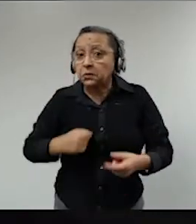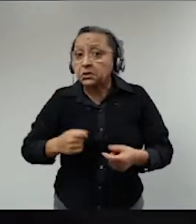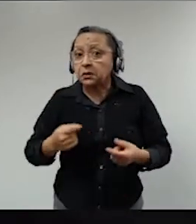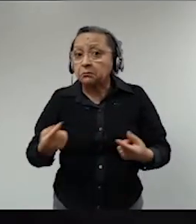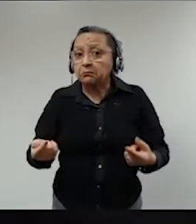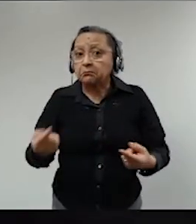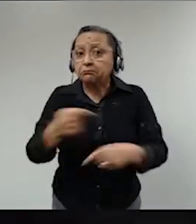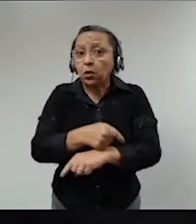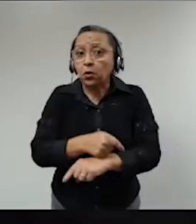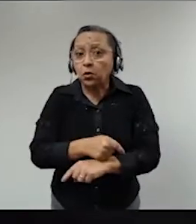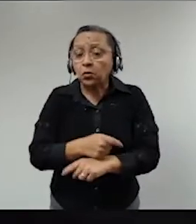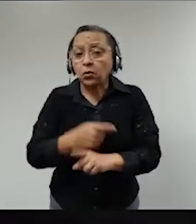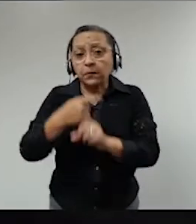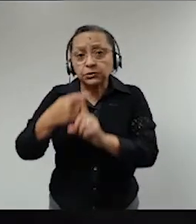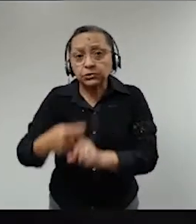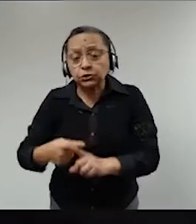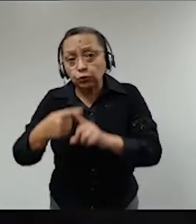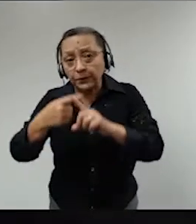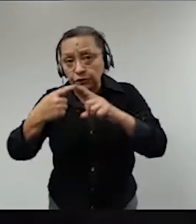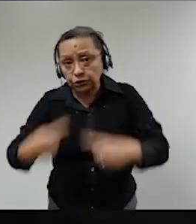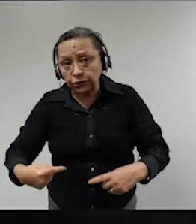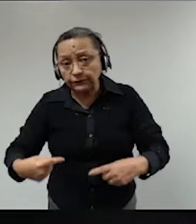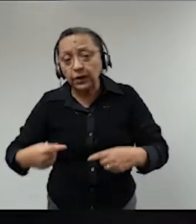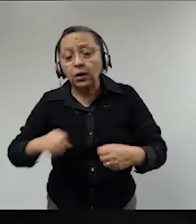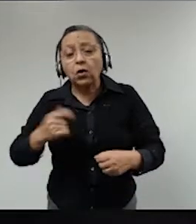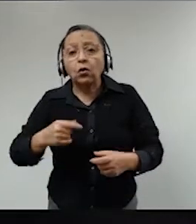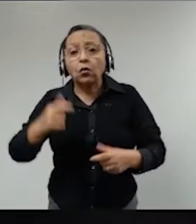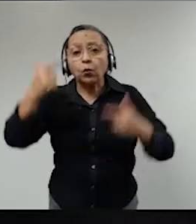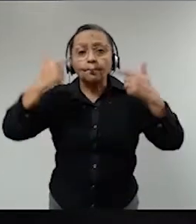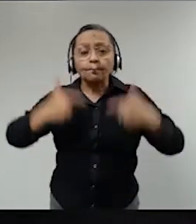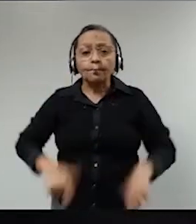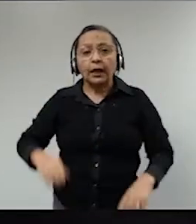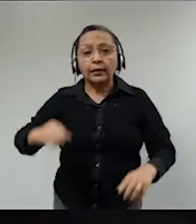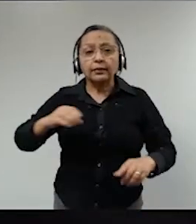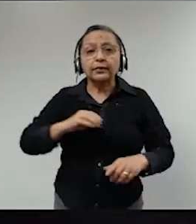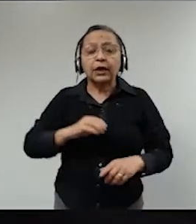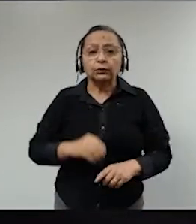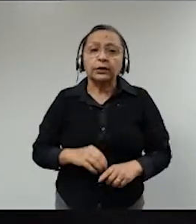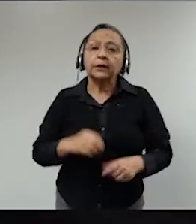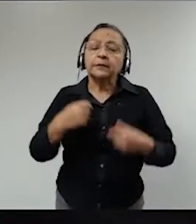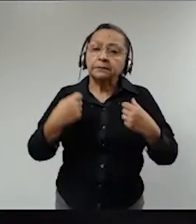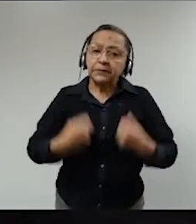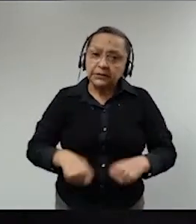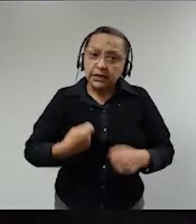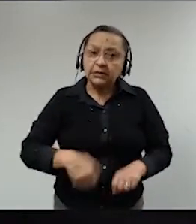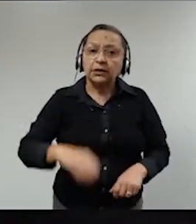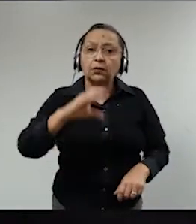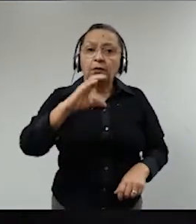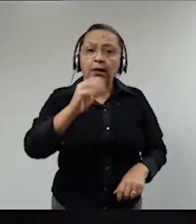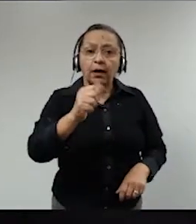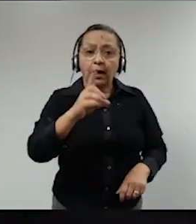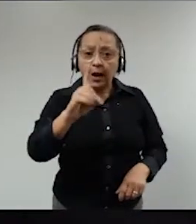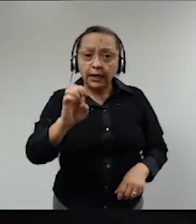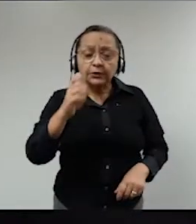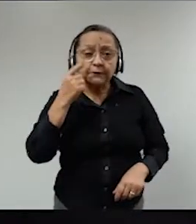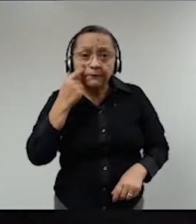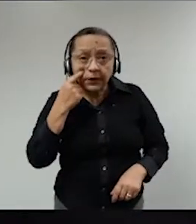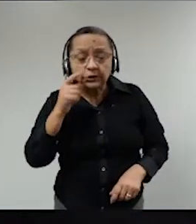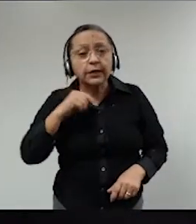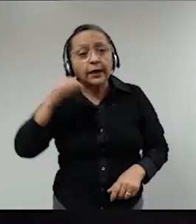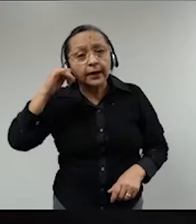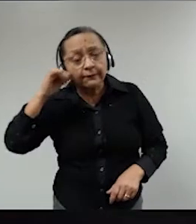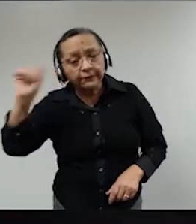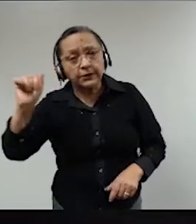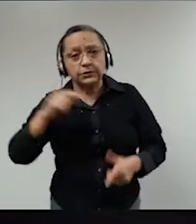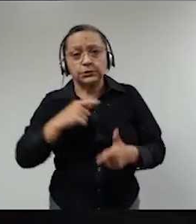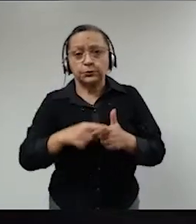ainda neutra do ponto de vista da competição. E é preciso que o CAD evite esses erros.